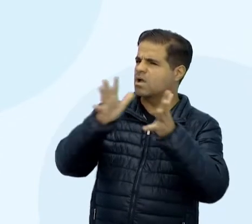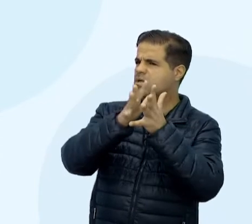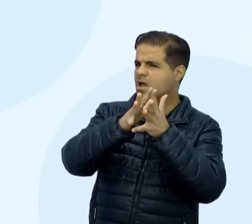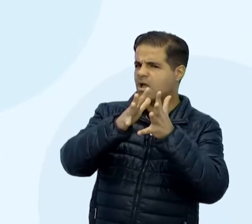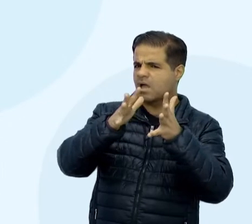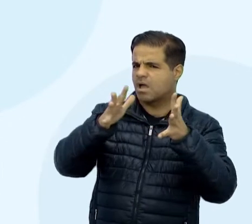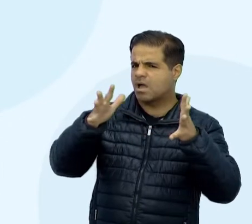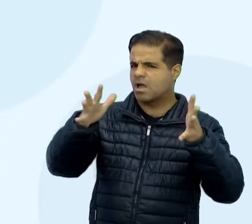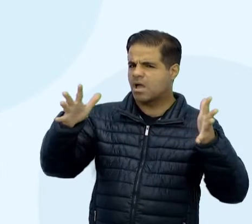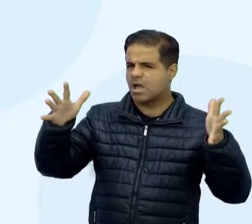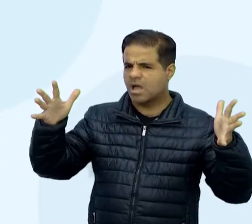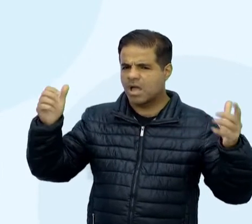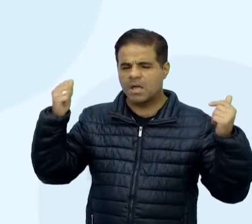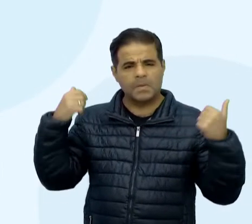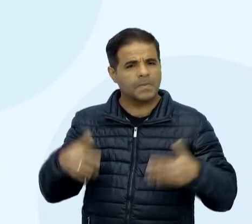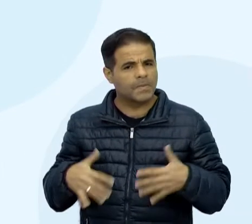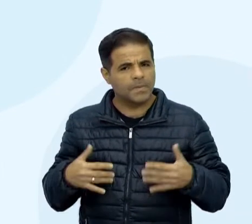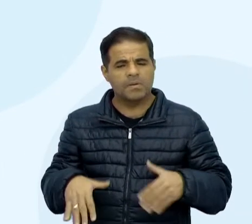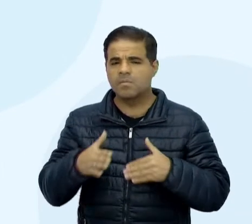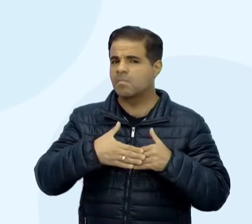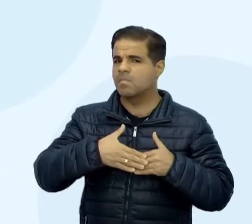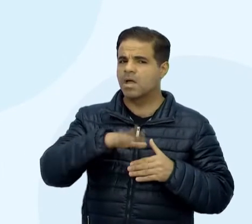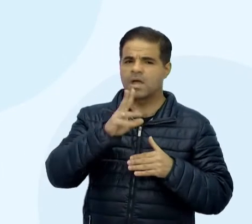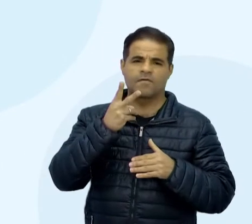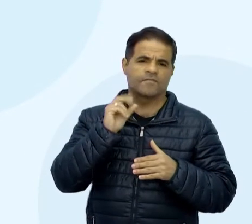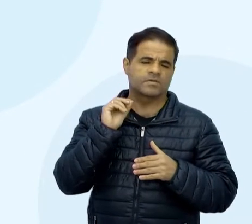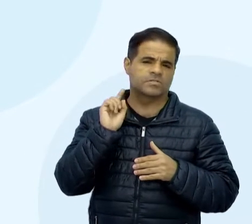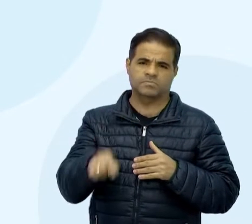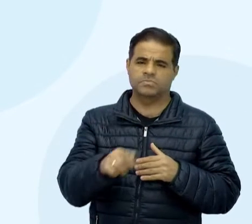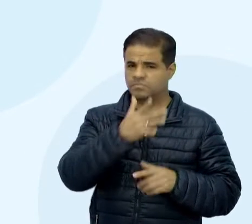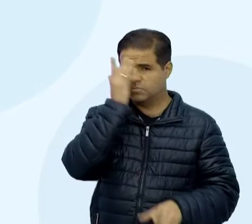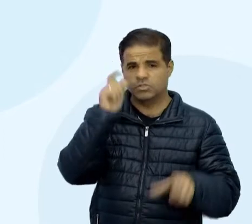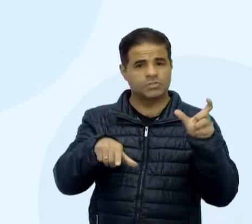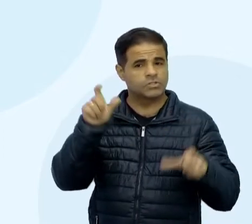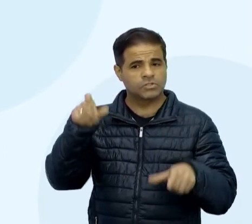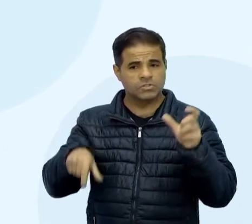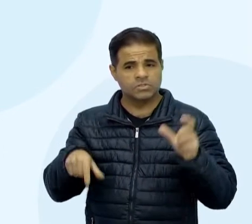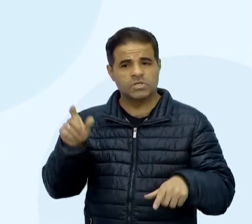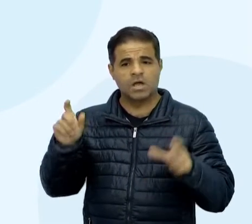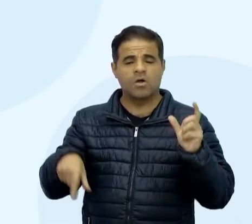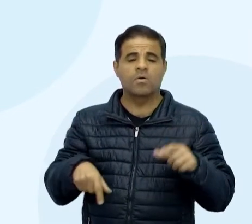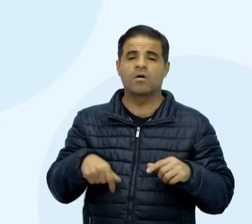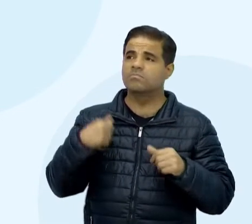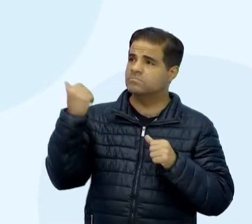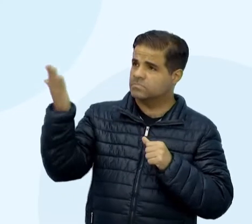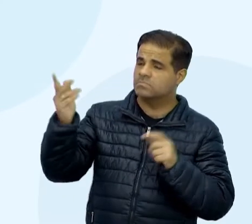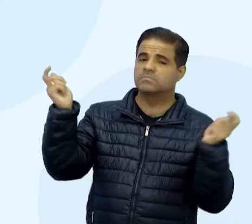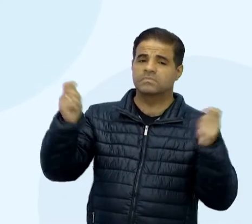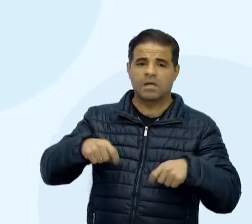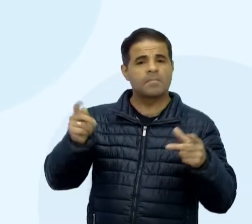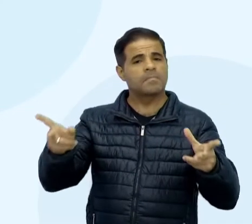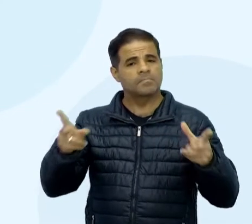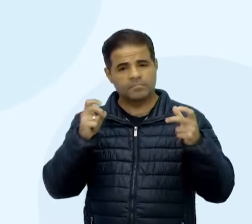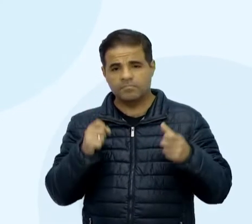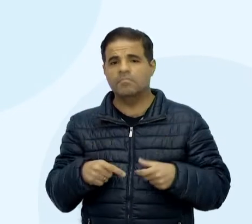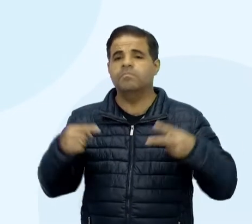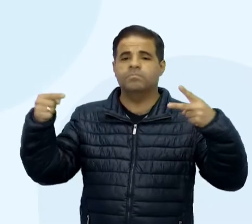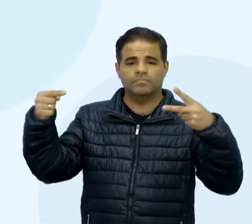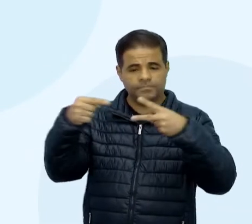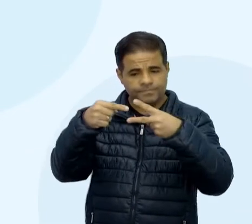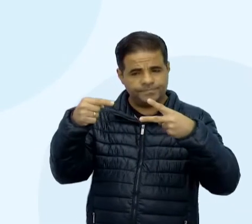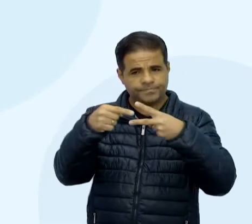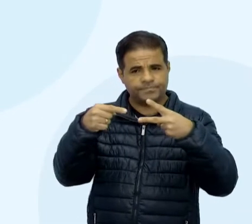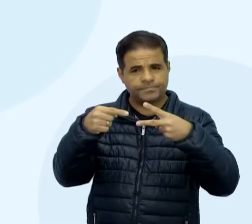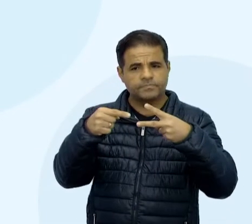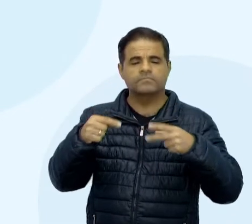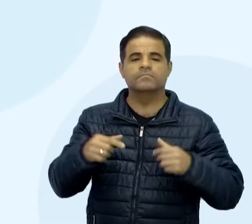Essa cidade enorme, com mais de 20 mil pessoas habitando. E ali no morro aqui do lado, vocês podem perceber na setinha que